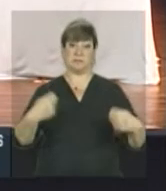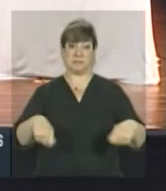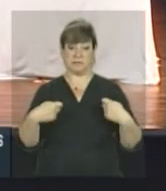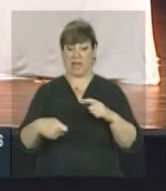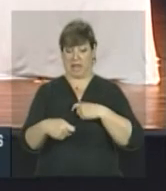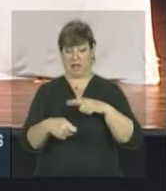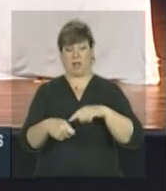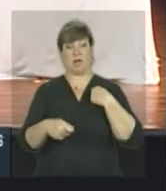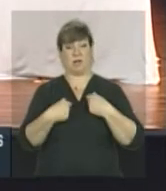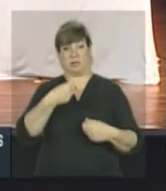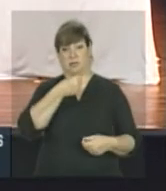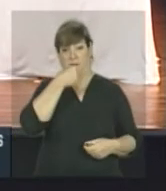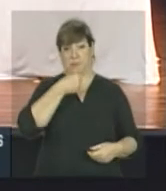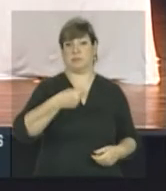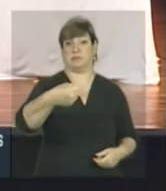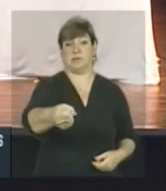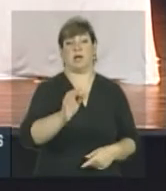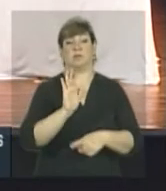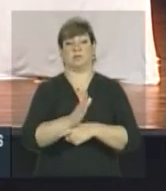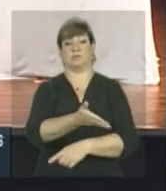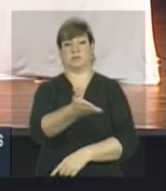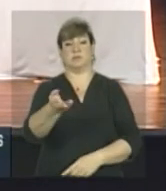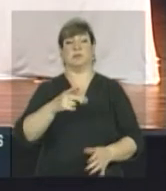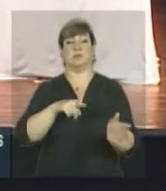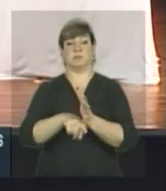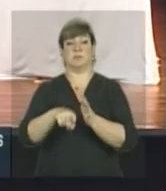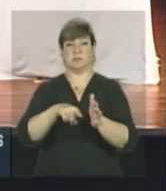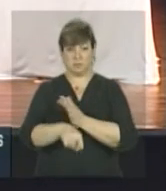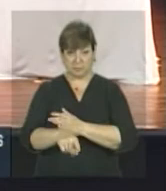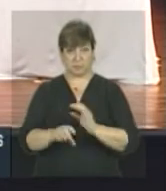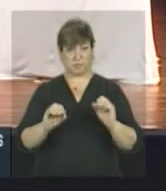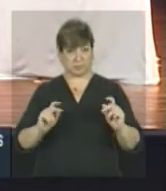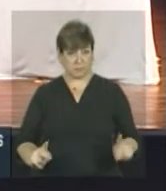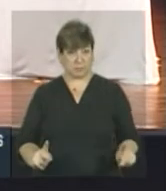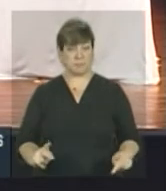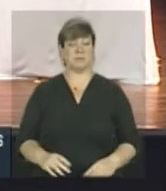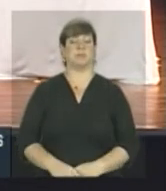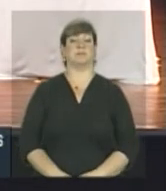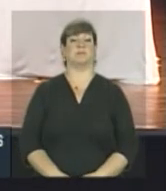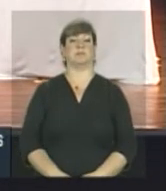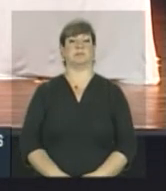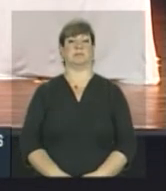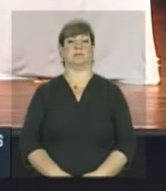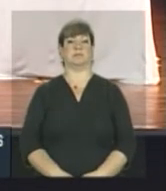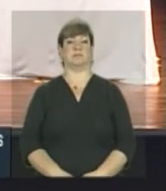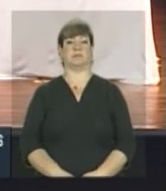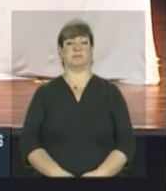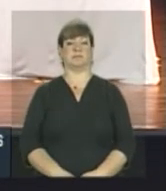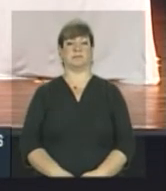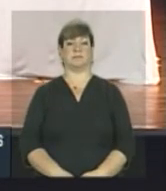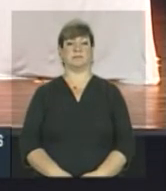comigo também pode estar ao dispor de vocês para a realização das perguntas.